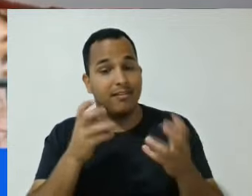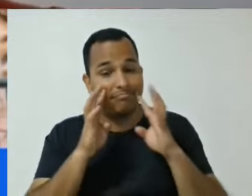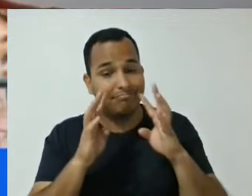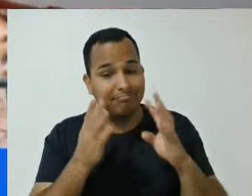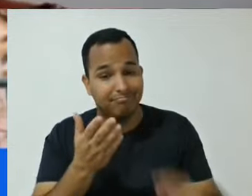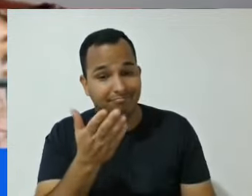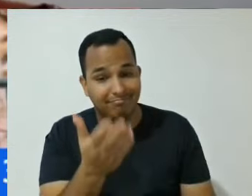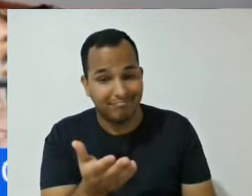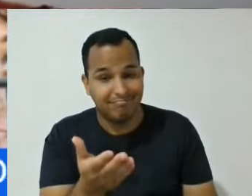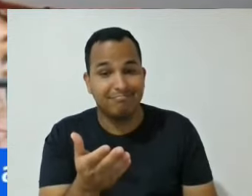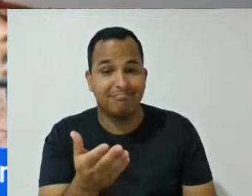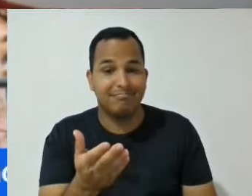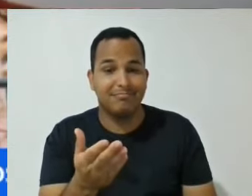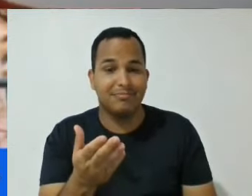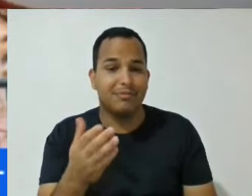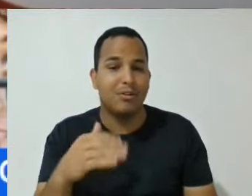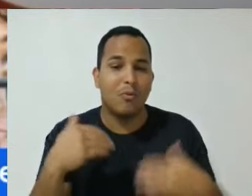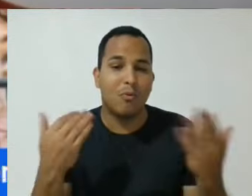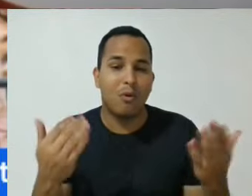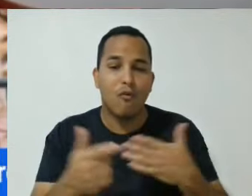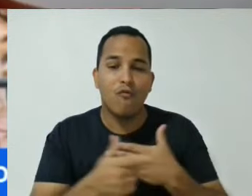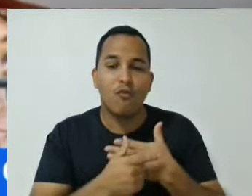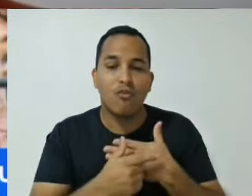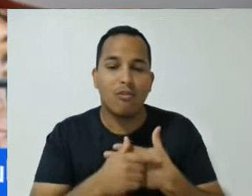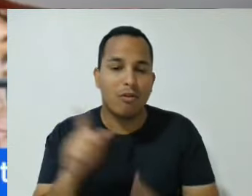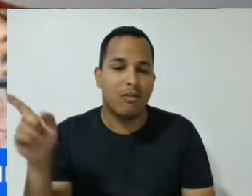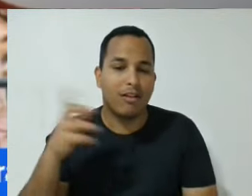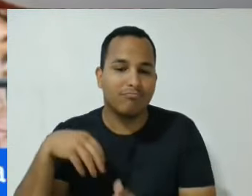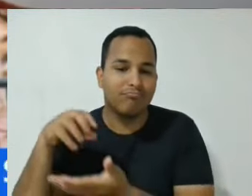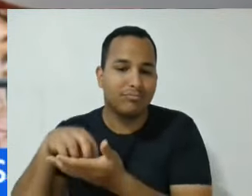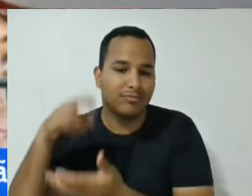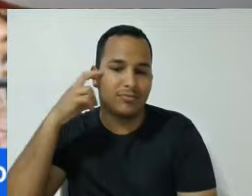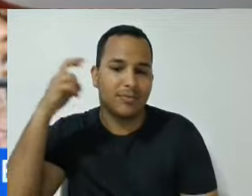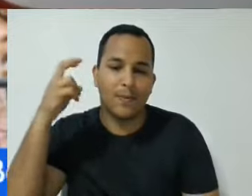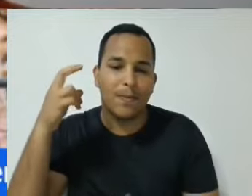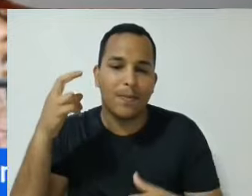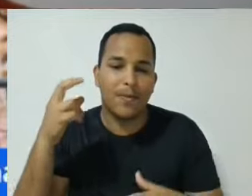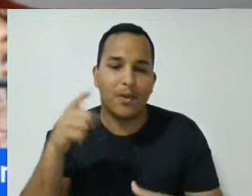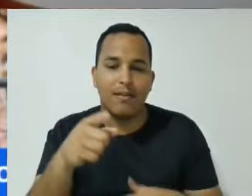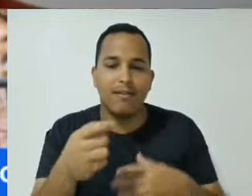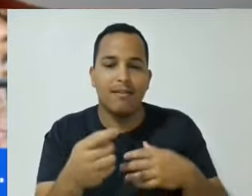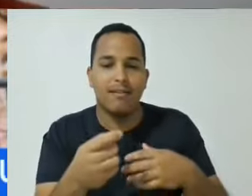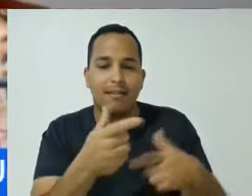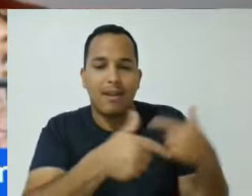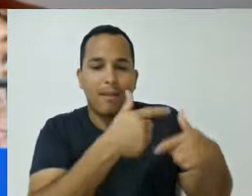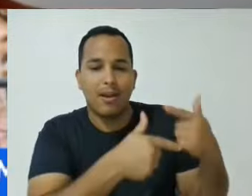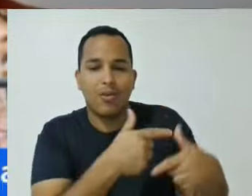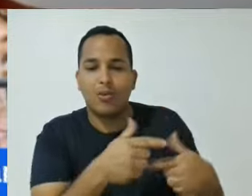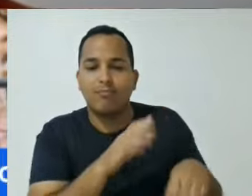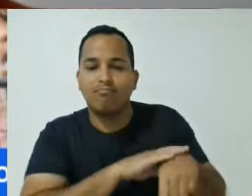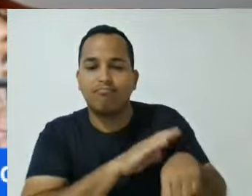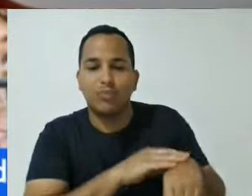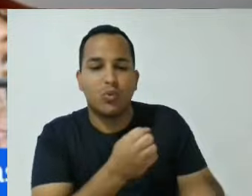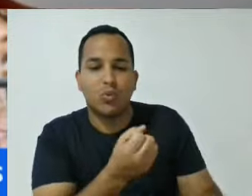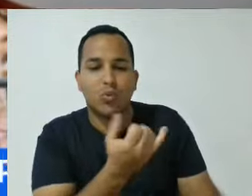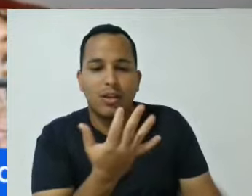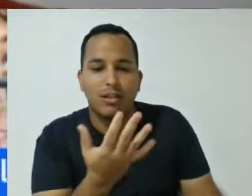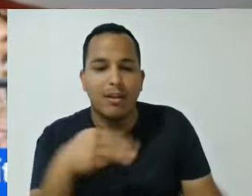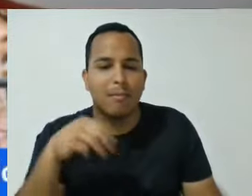Marcela. Qual que era a sua função no São Bernardo? Por quanto tempo você trabalhou lá no Centro Cultural? E quem é a